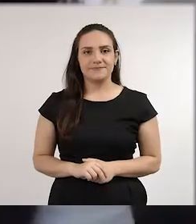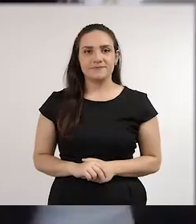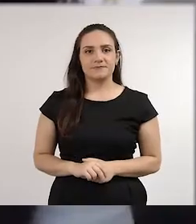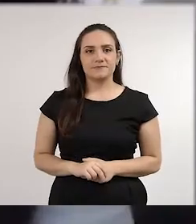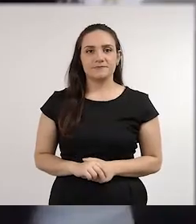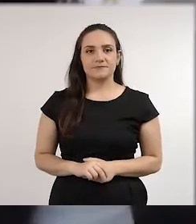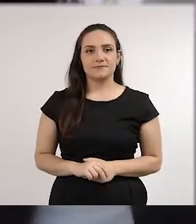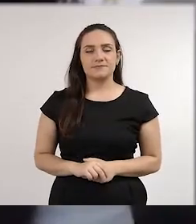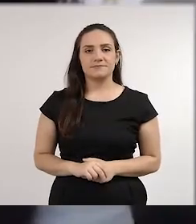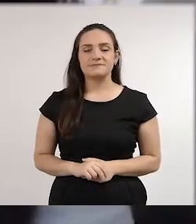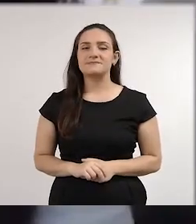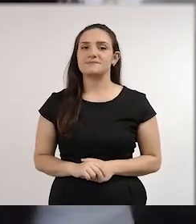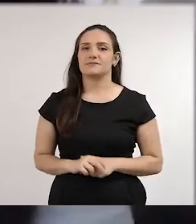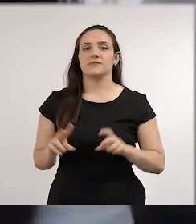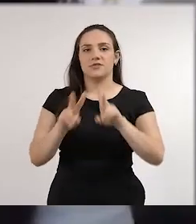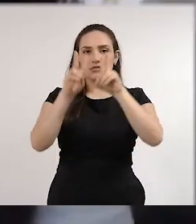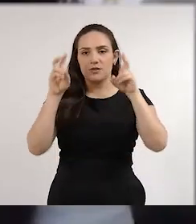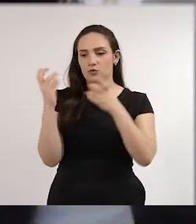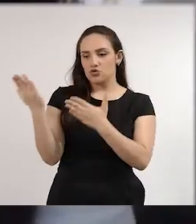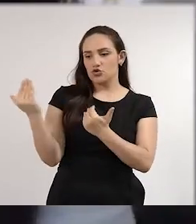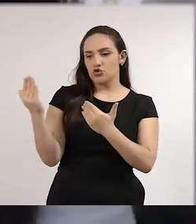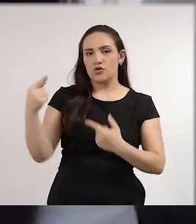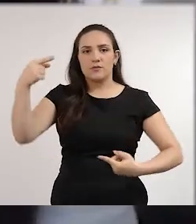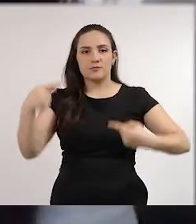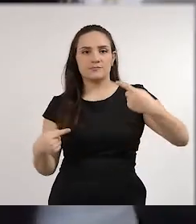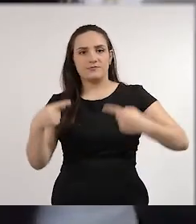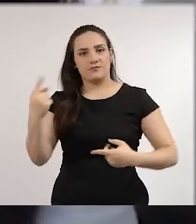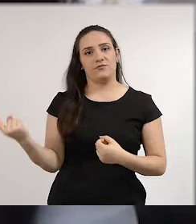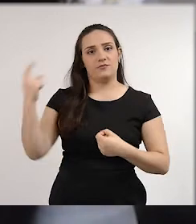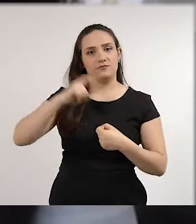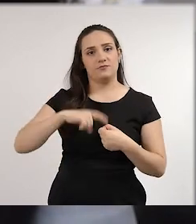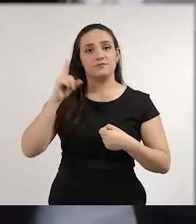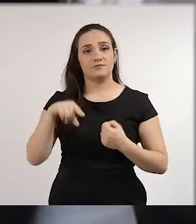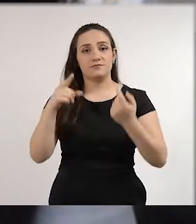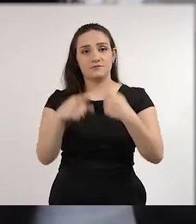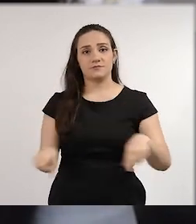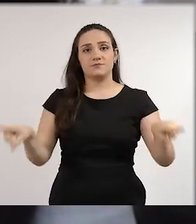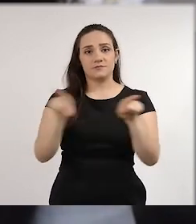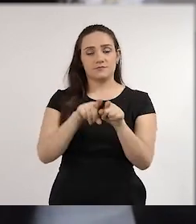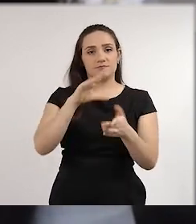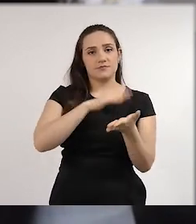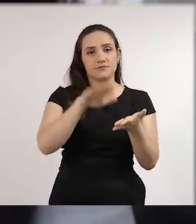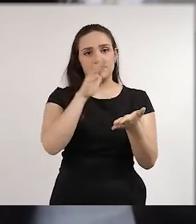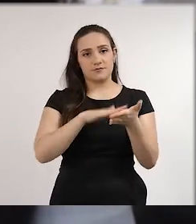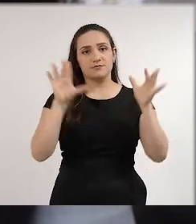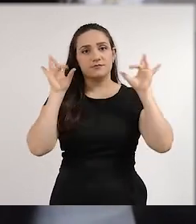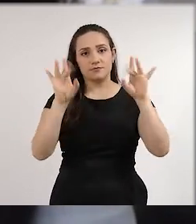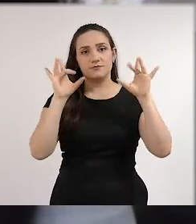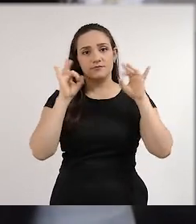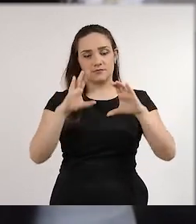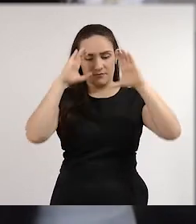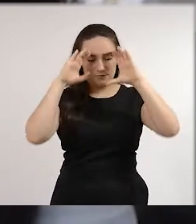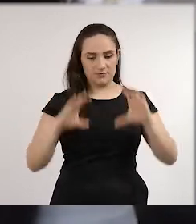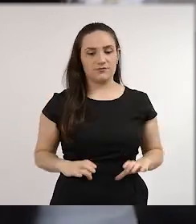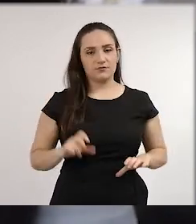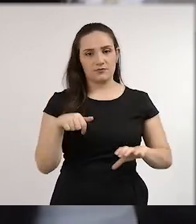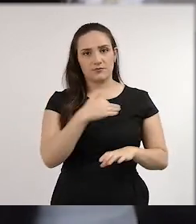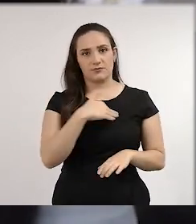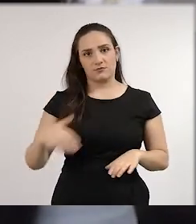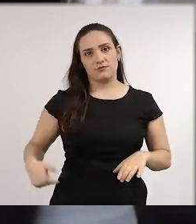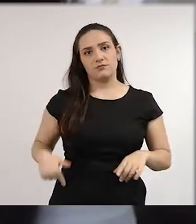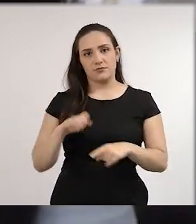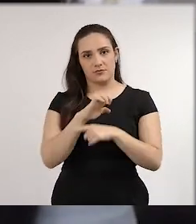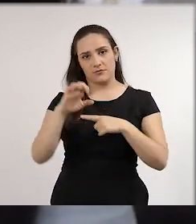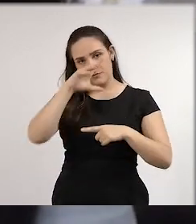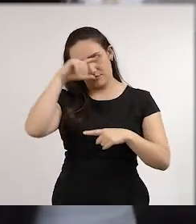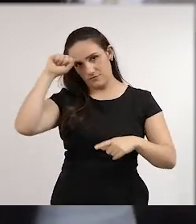O Juventude em Pauta está de volta, um programa em parceria com a Subsecretaria Especial de Cidadania do Governo do Estado de Mato Grosso do Sul.